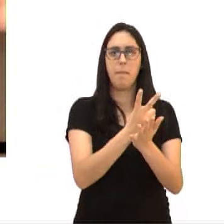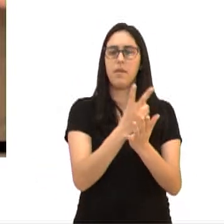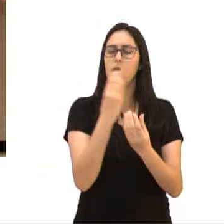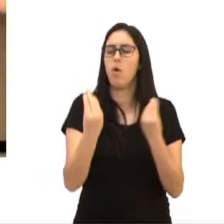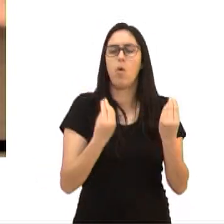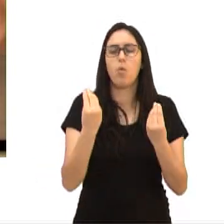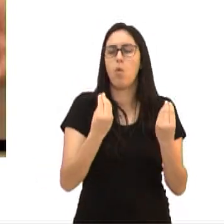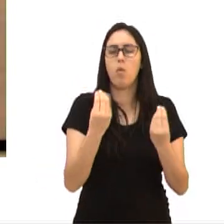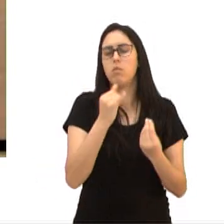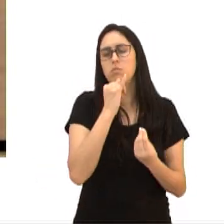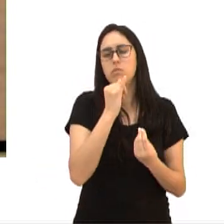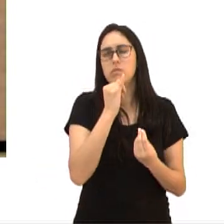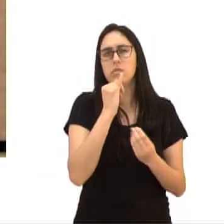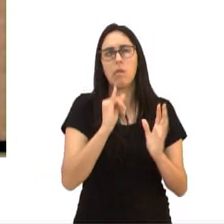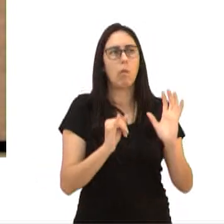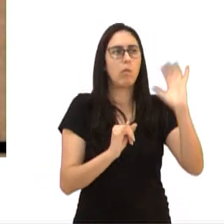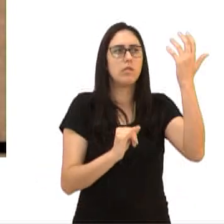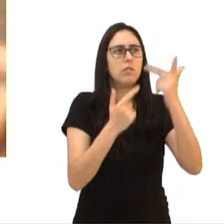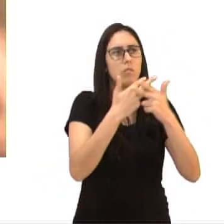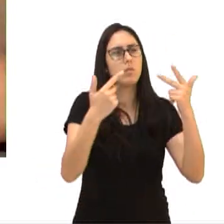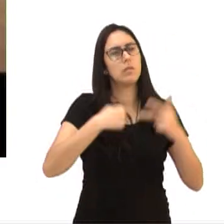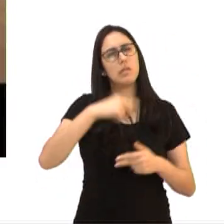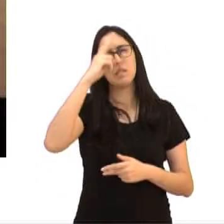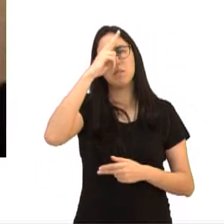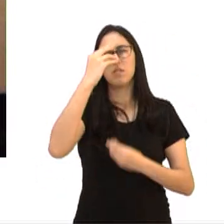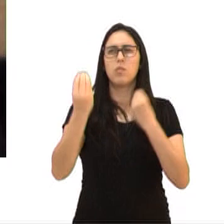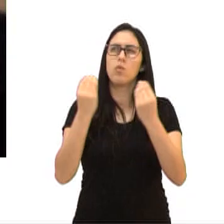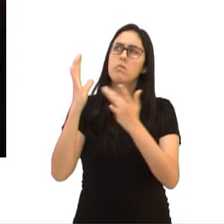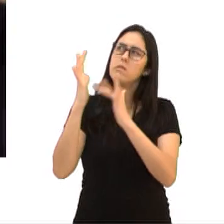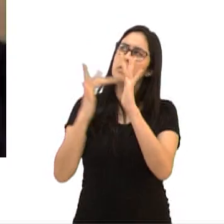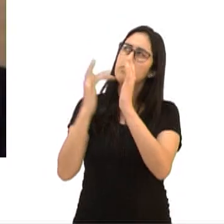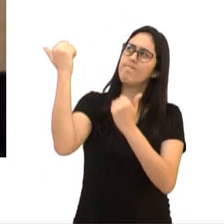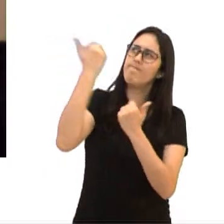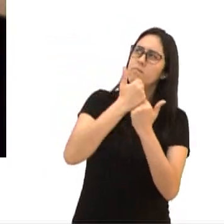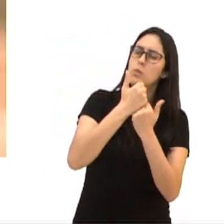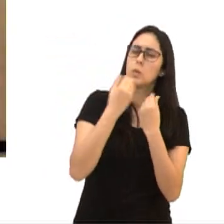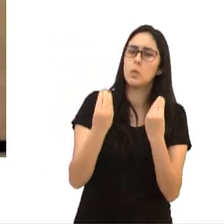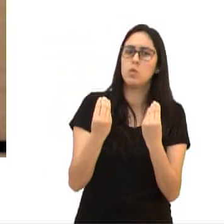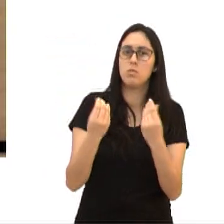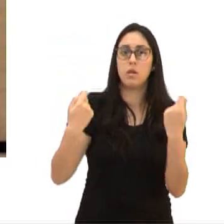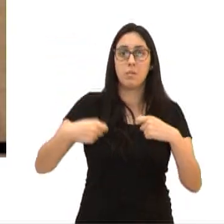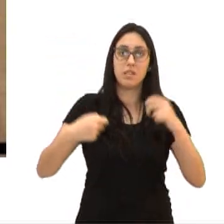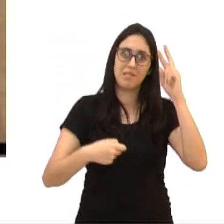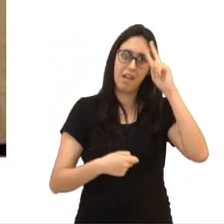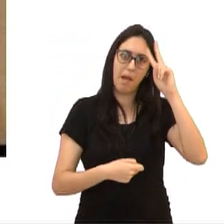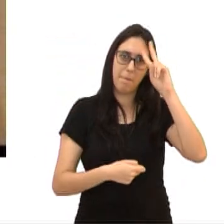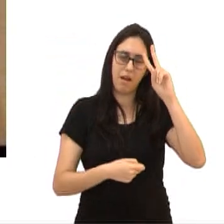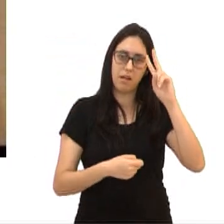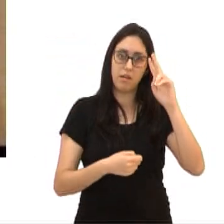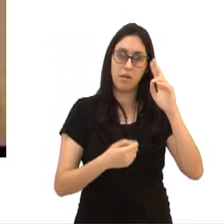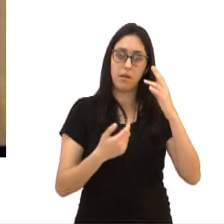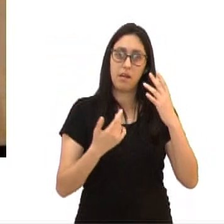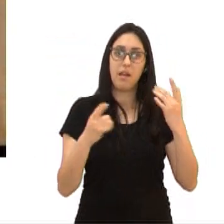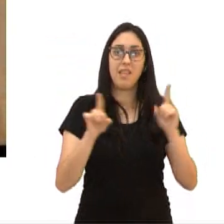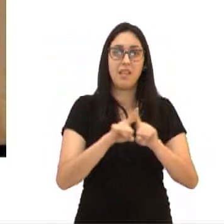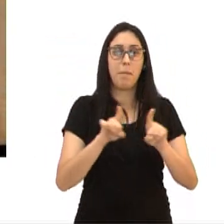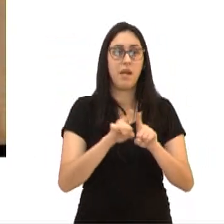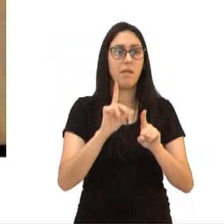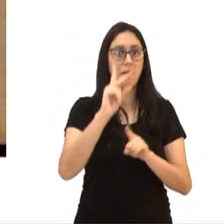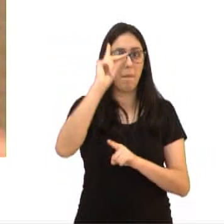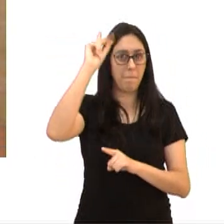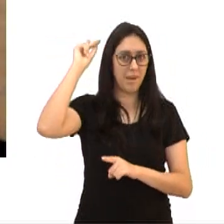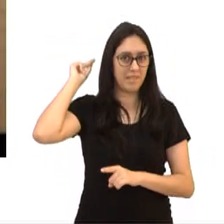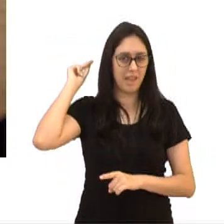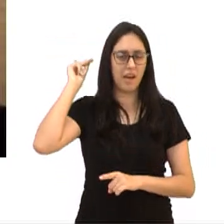faria nessa situação? E também a comunidade. Para a Idade Média, era uma